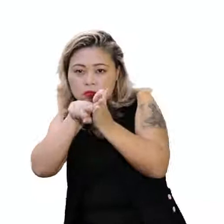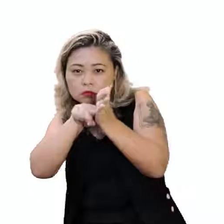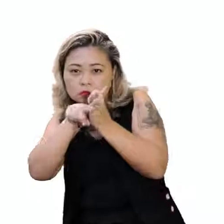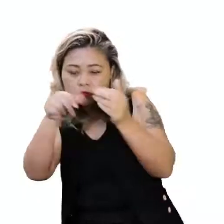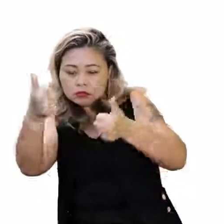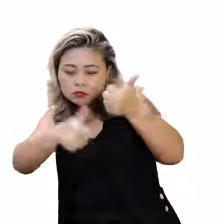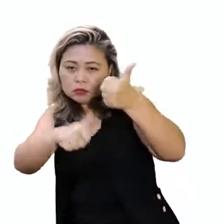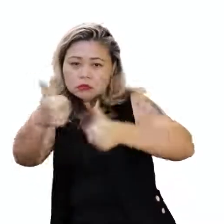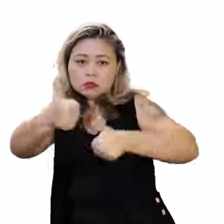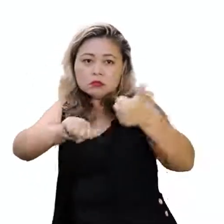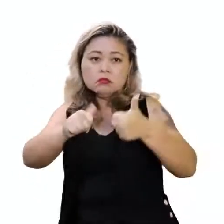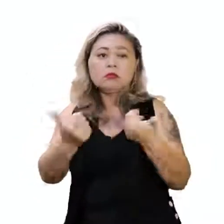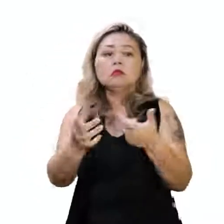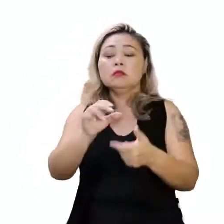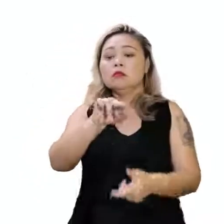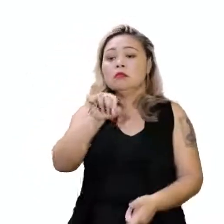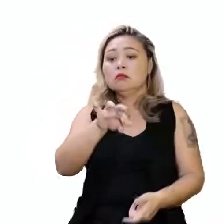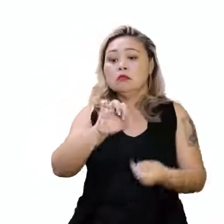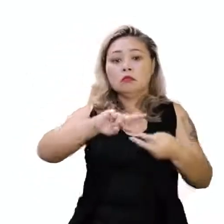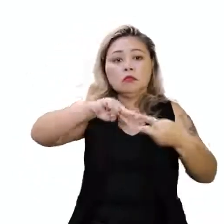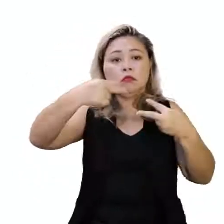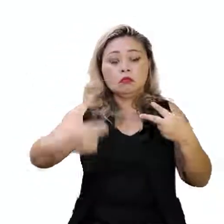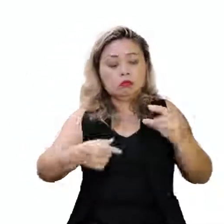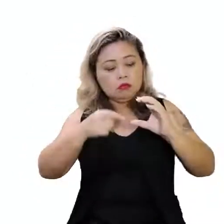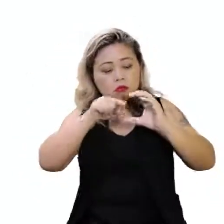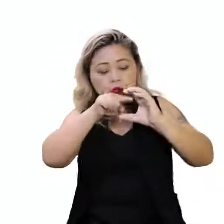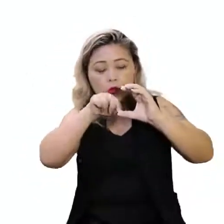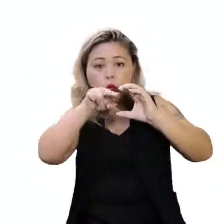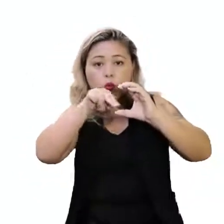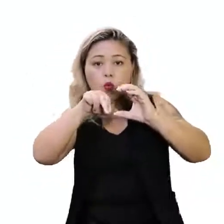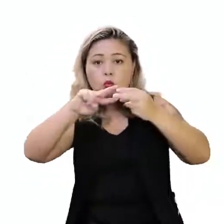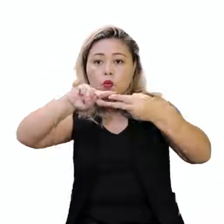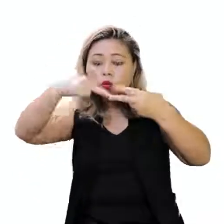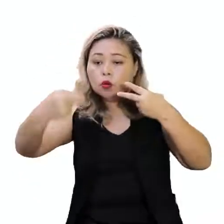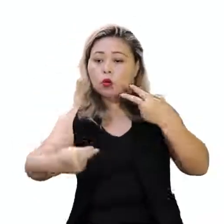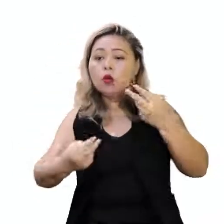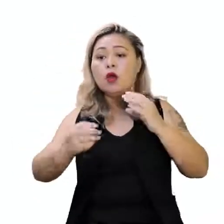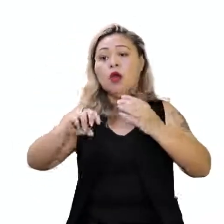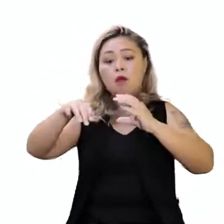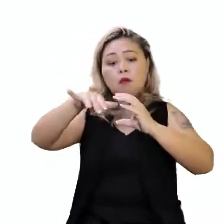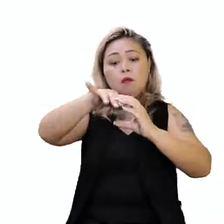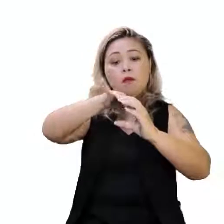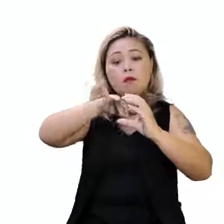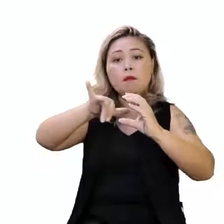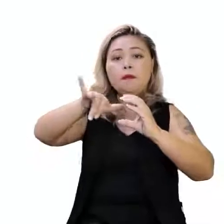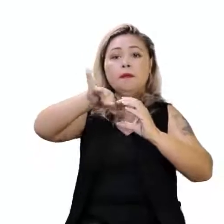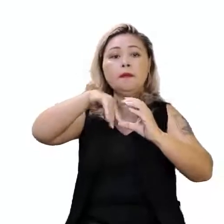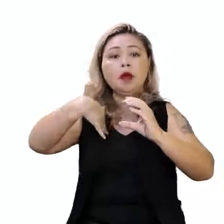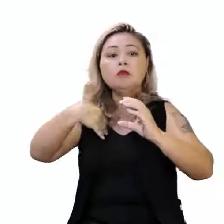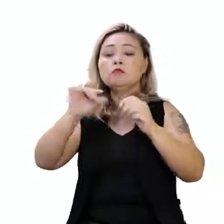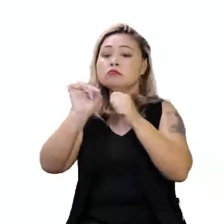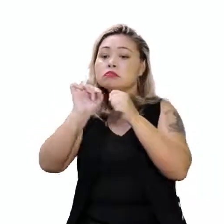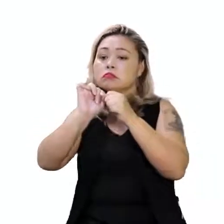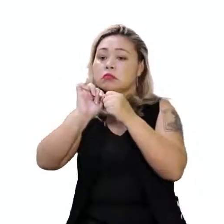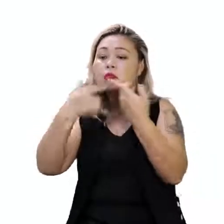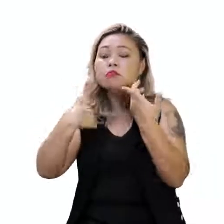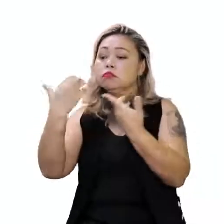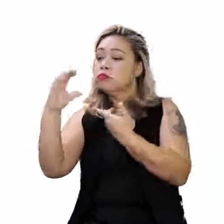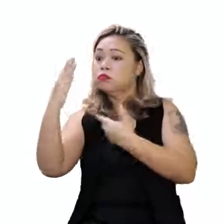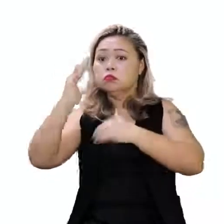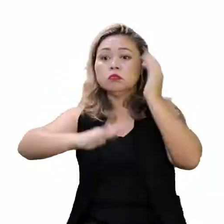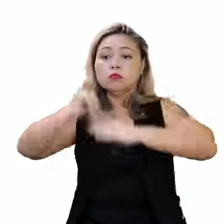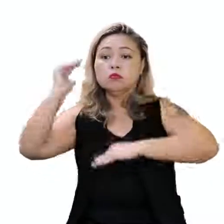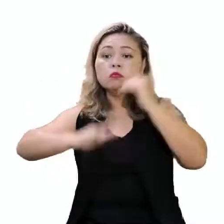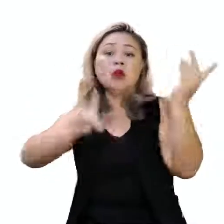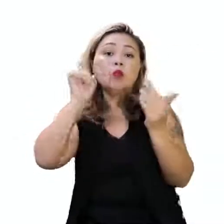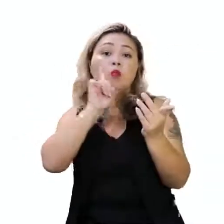análise de enzimas, DNA nuclear e DNA mitocondrial, conduzida por cientistas americanos, mostra que se